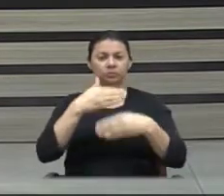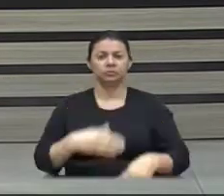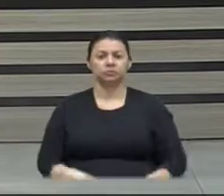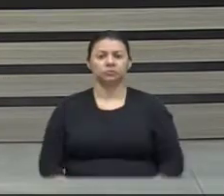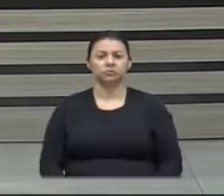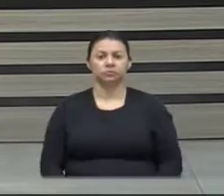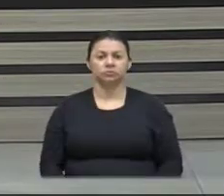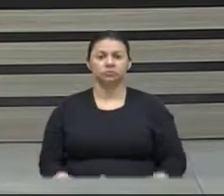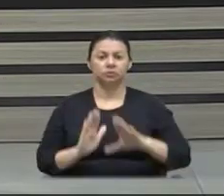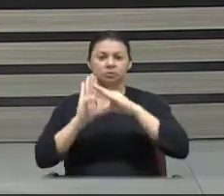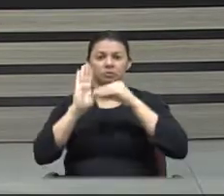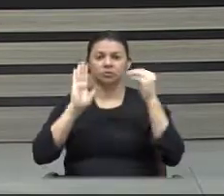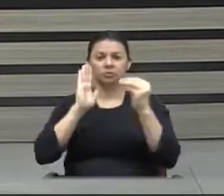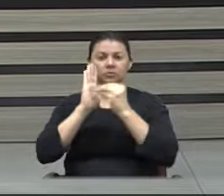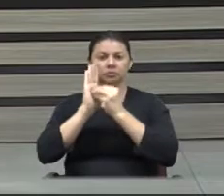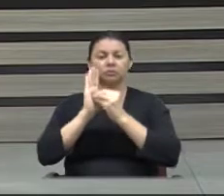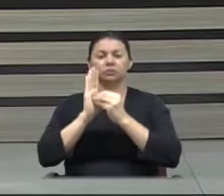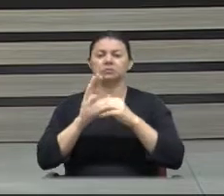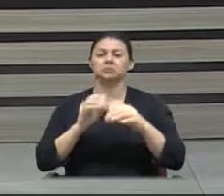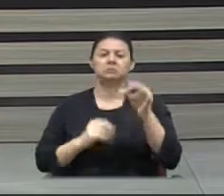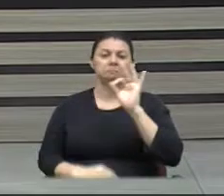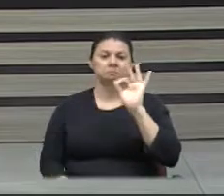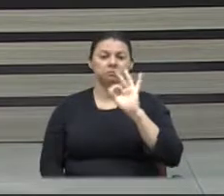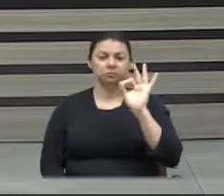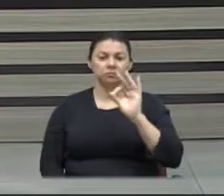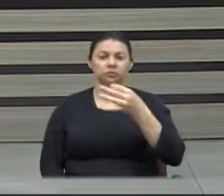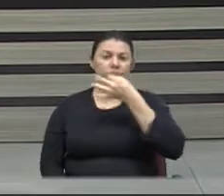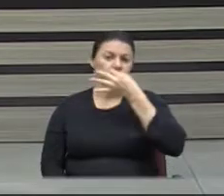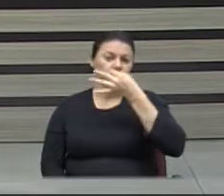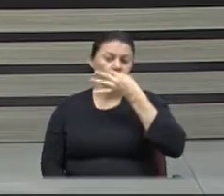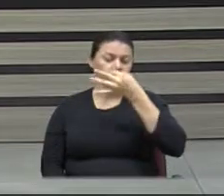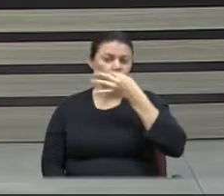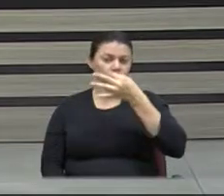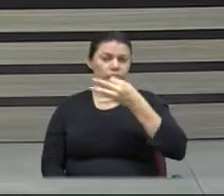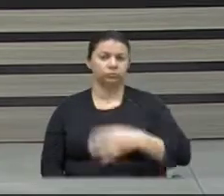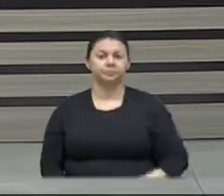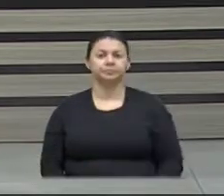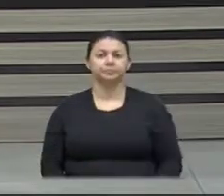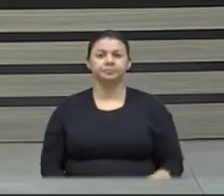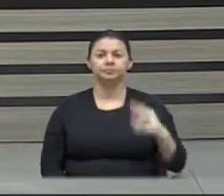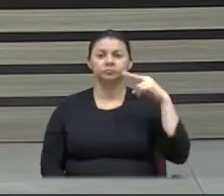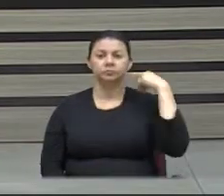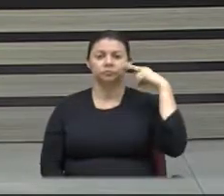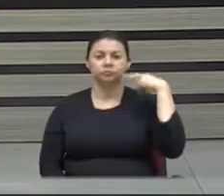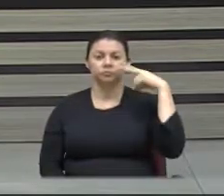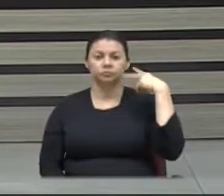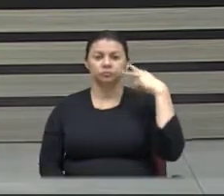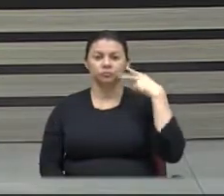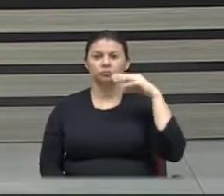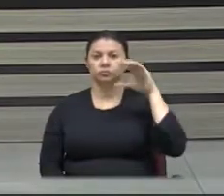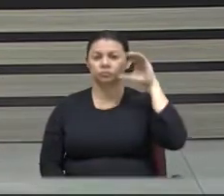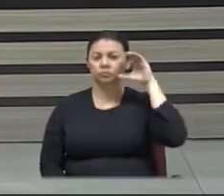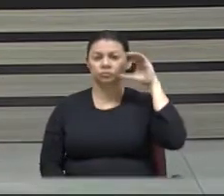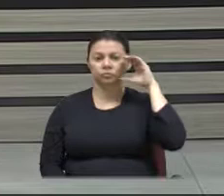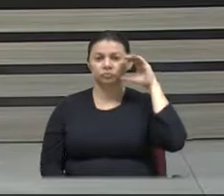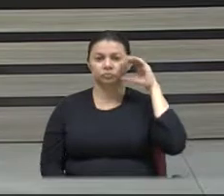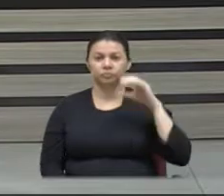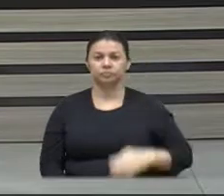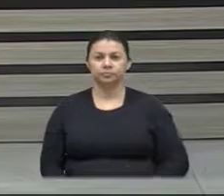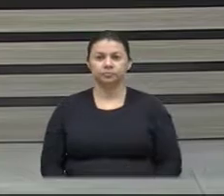17/2007 está em discussão você escute seu desenho a palavra proponente e vereador a constância